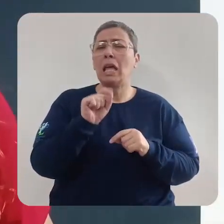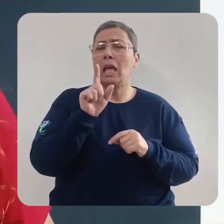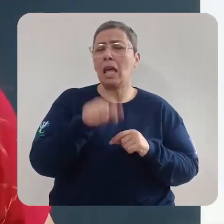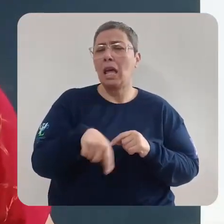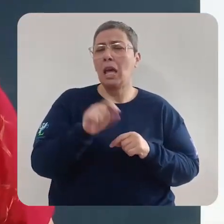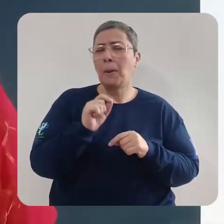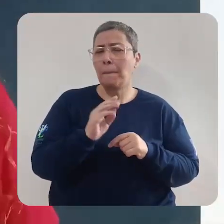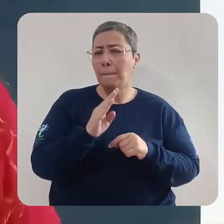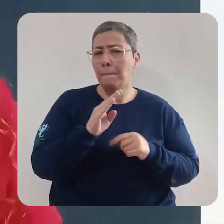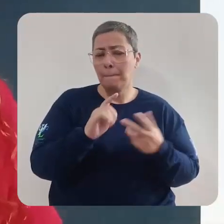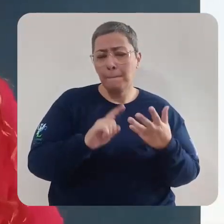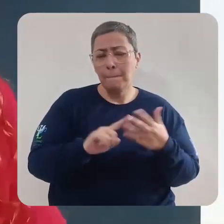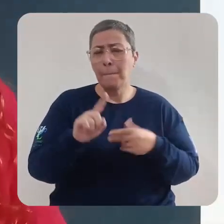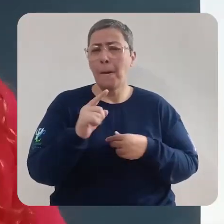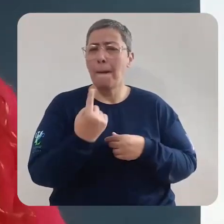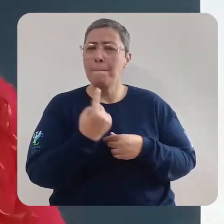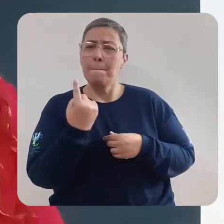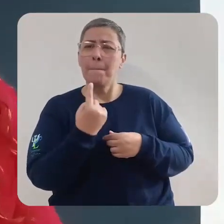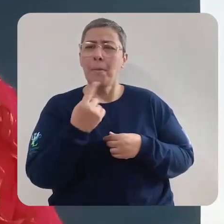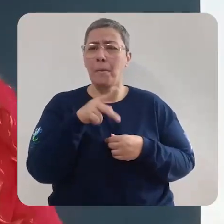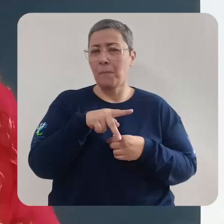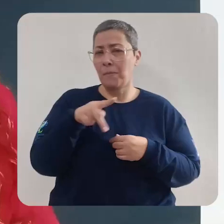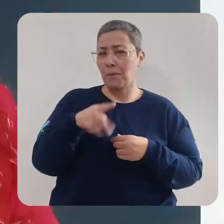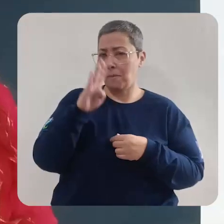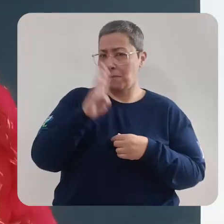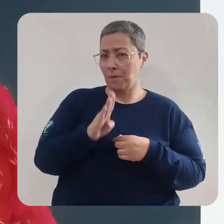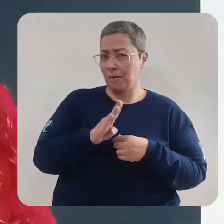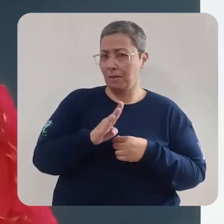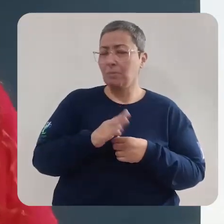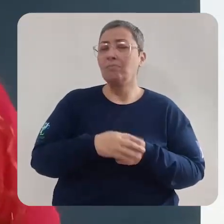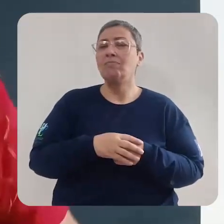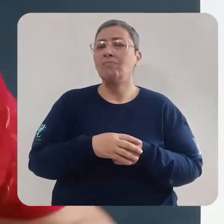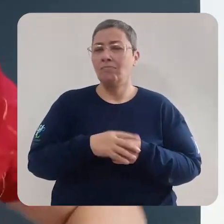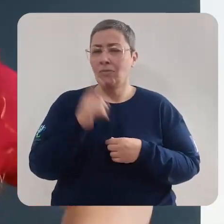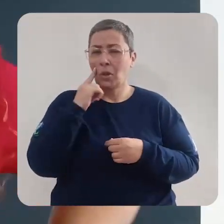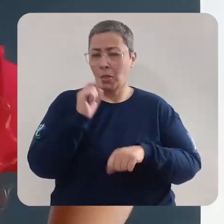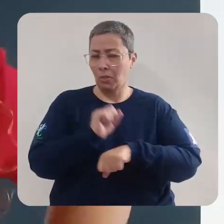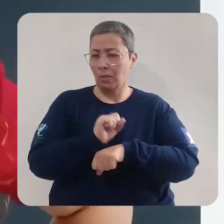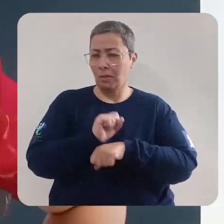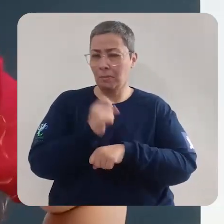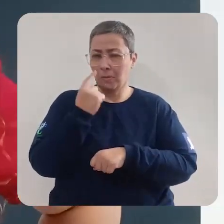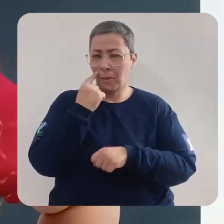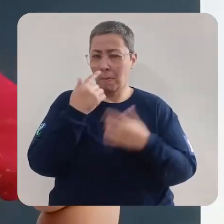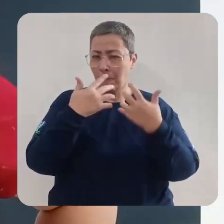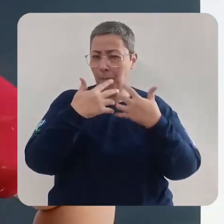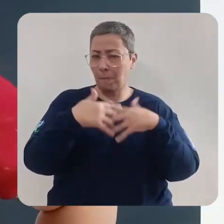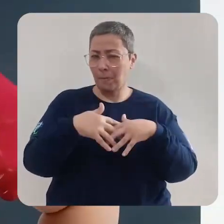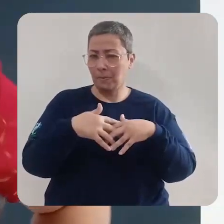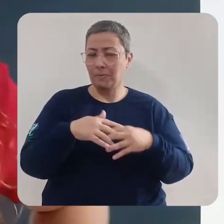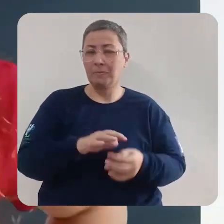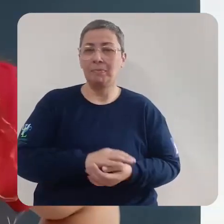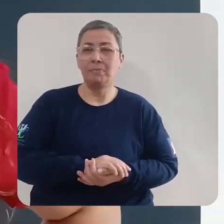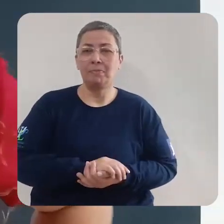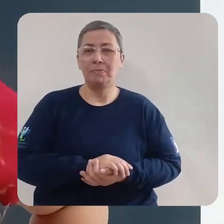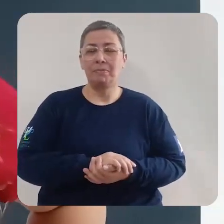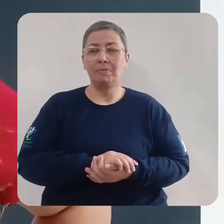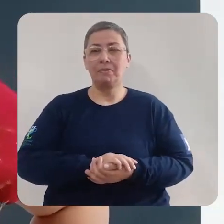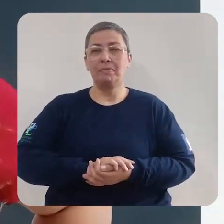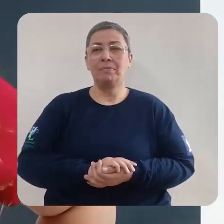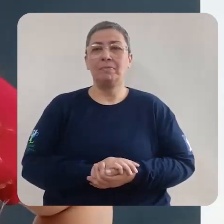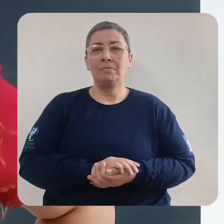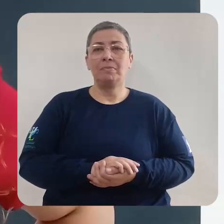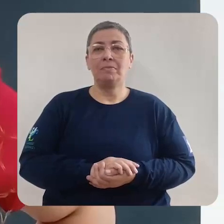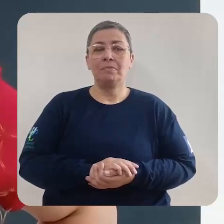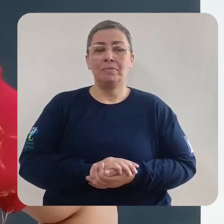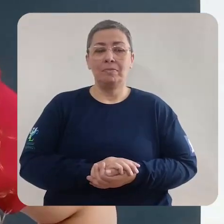know? Você sabe quem foram os primeiros professores do Brasil? Dá um tempo para você pensar. Vamos